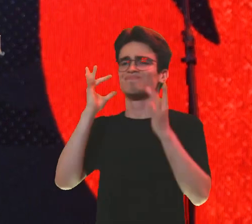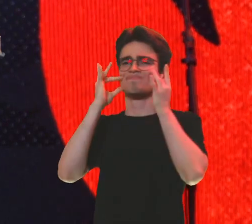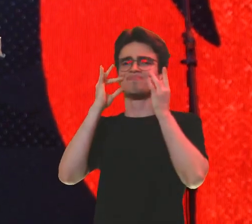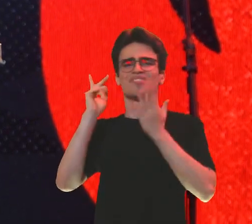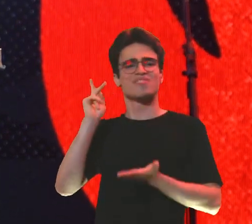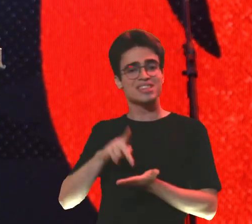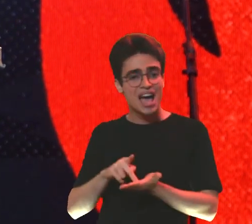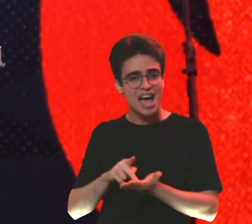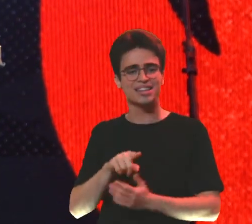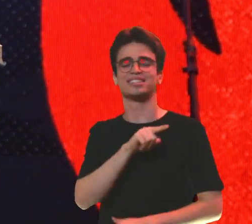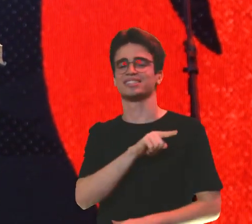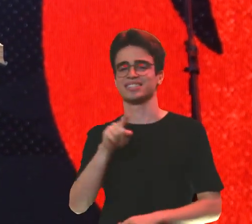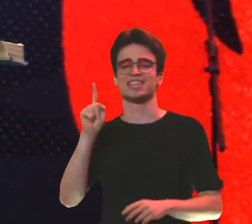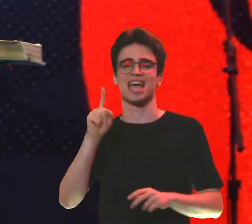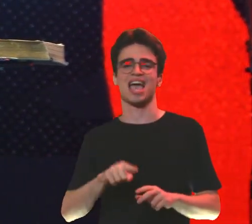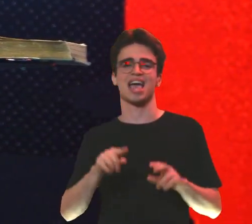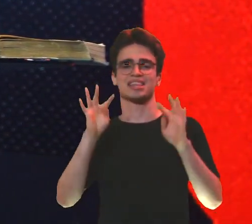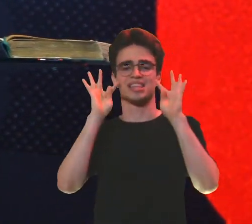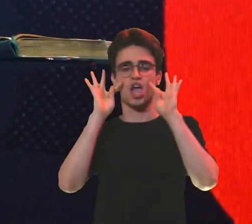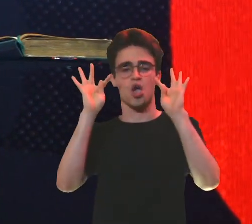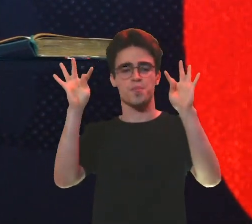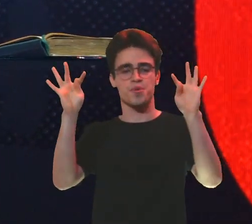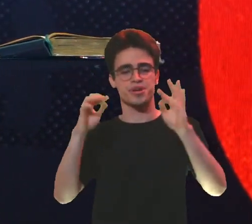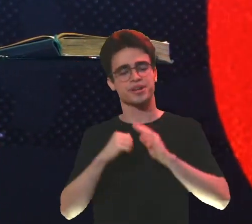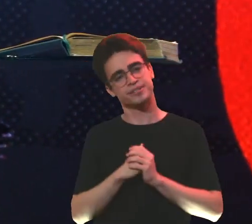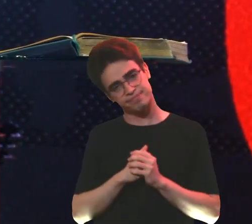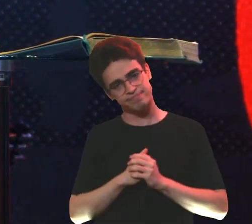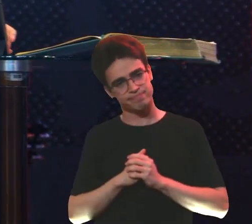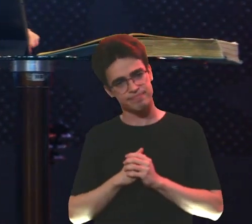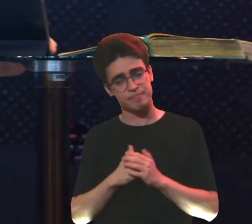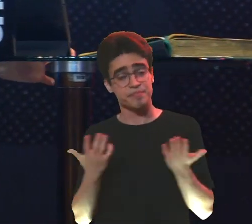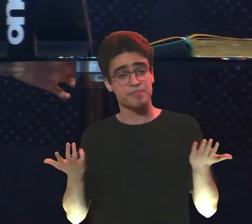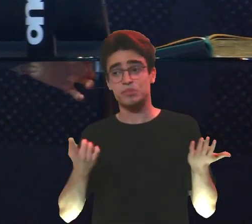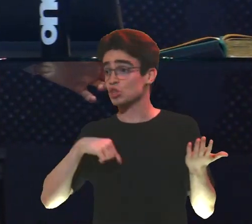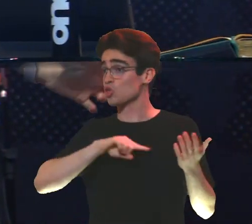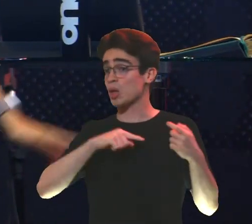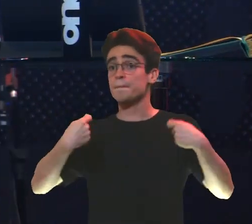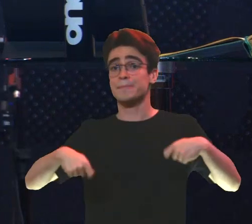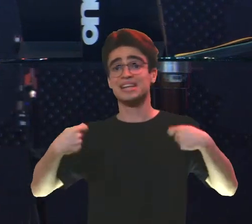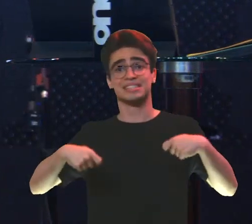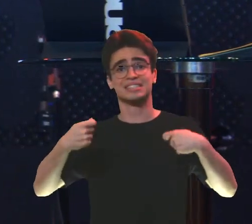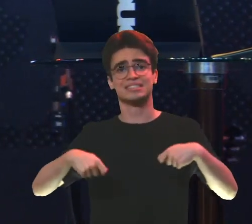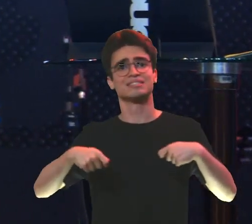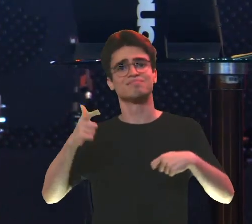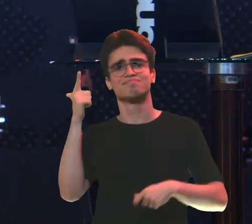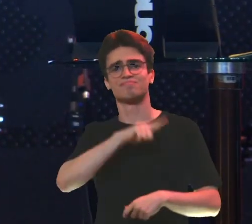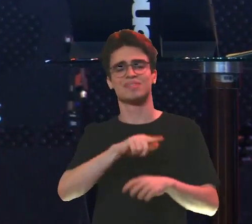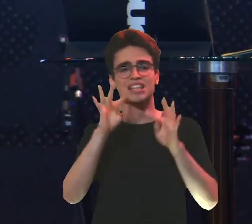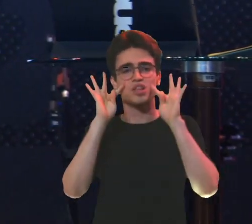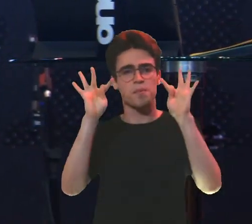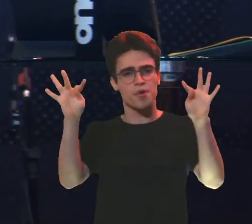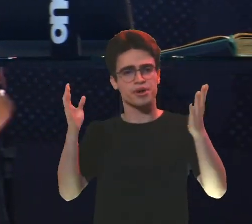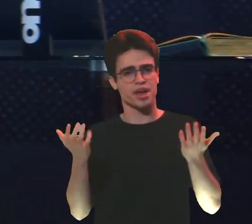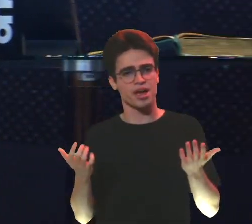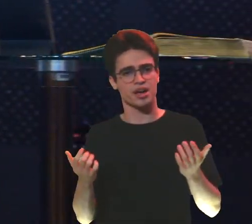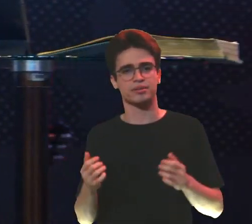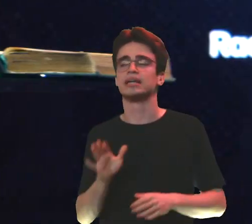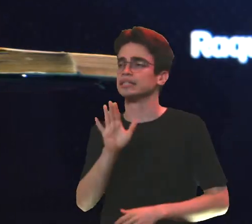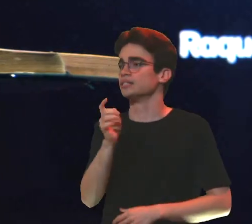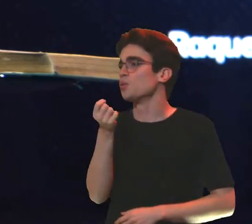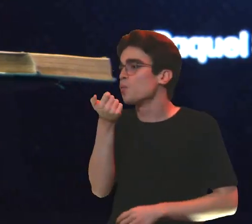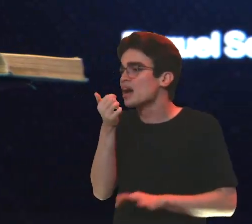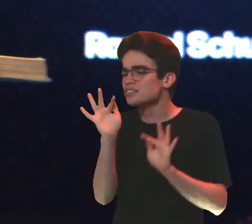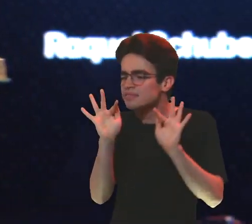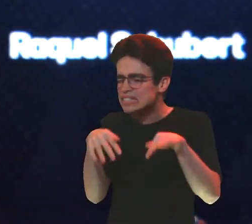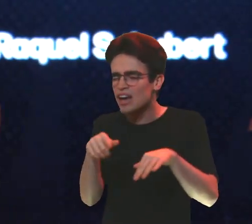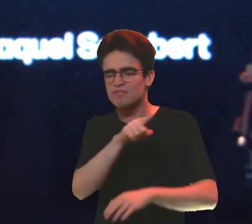foram testemunhas. Sabe por que nós precisamos ser testemunhas? A gente já está indo para o final, queria pedir para